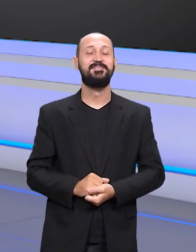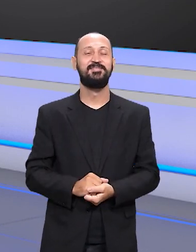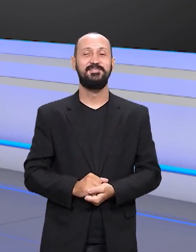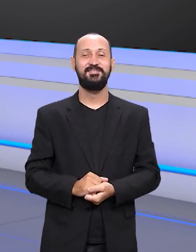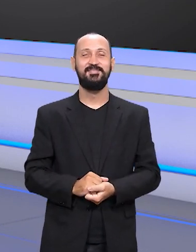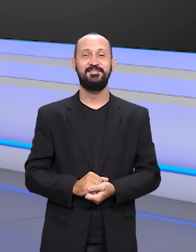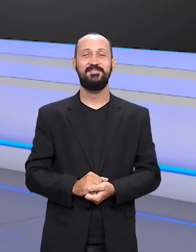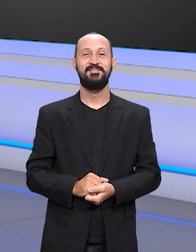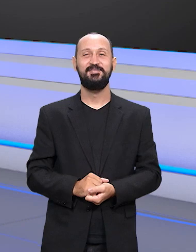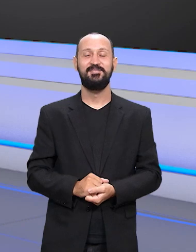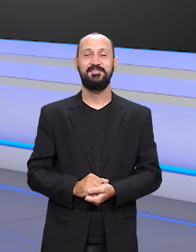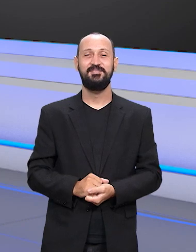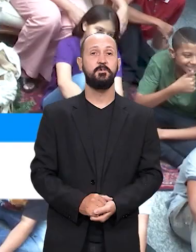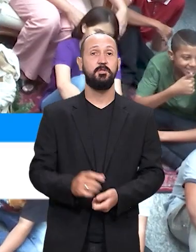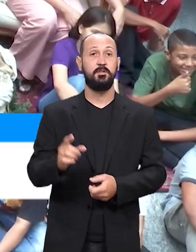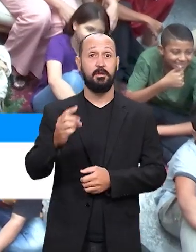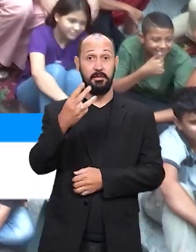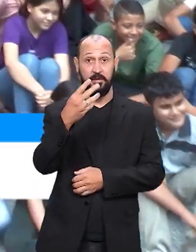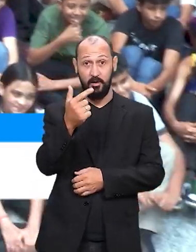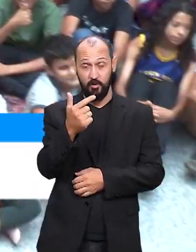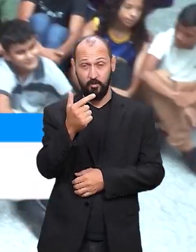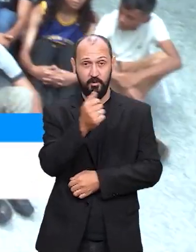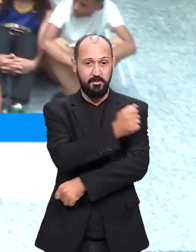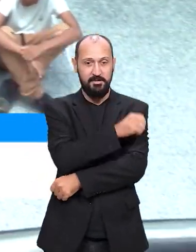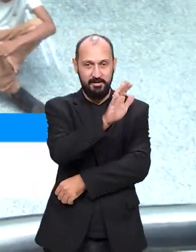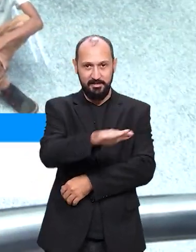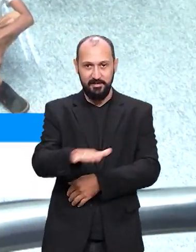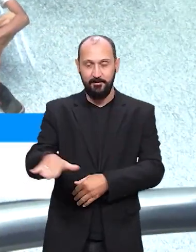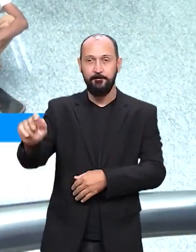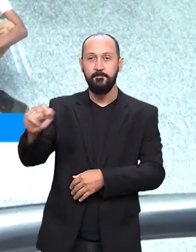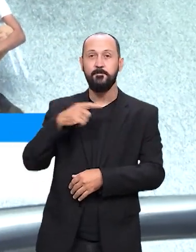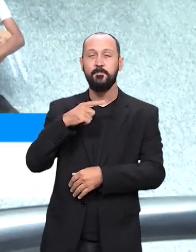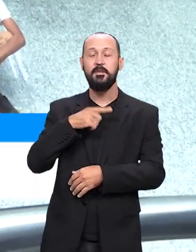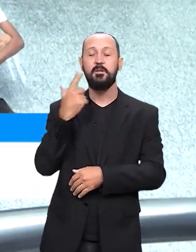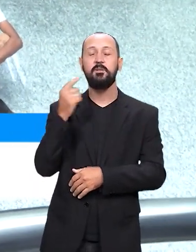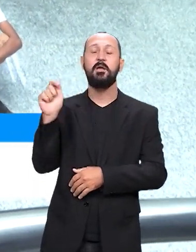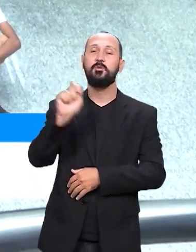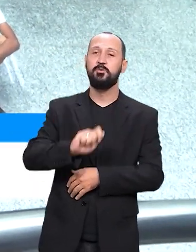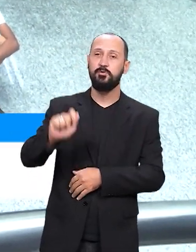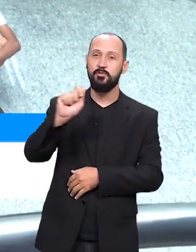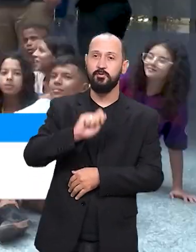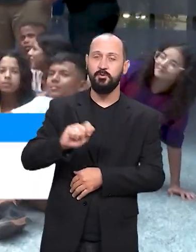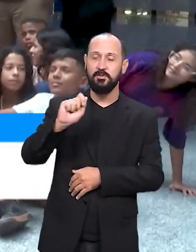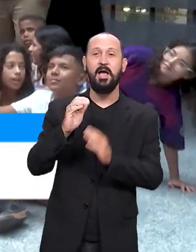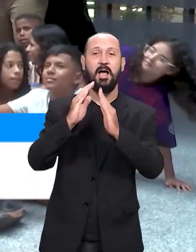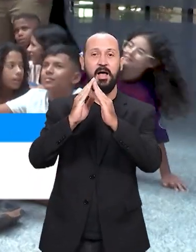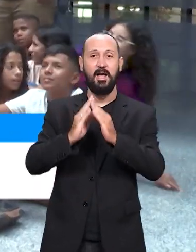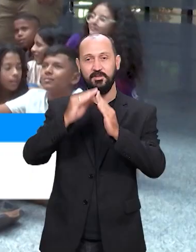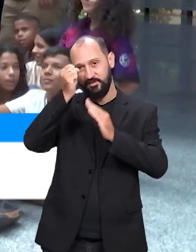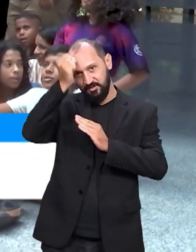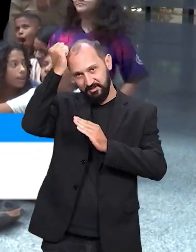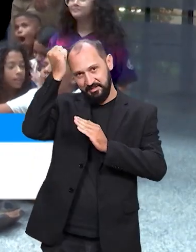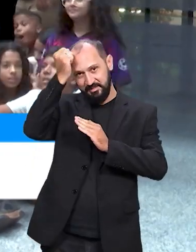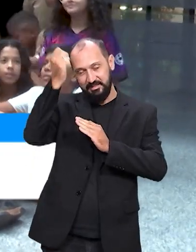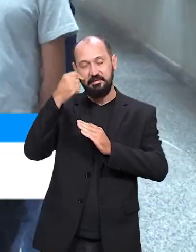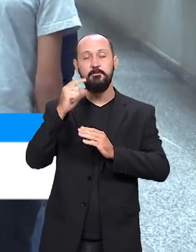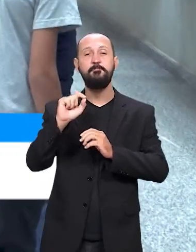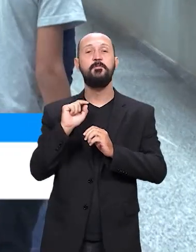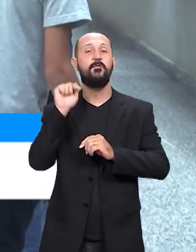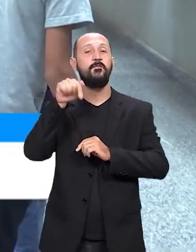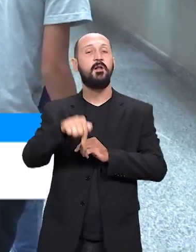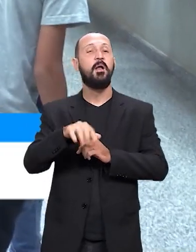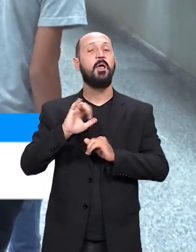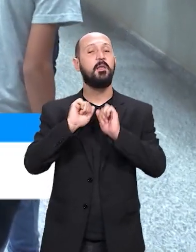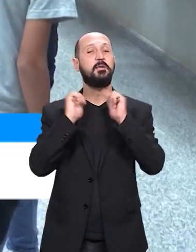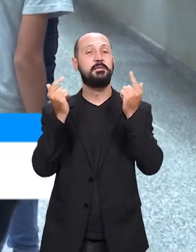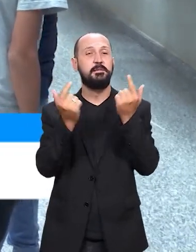o funcionamento da Casa de Leis. 32 alunos da Associação Lar do Pequeno Assis, do bairro Tiradentes, em Campo Grande, visitaram